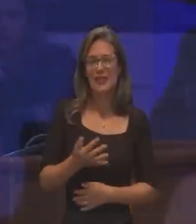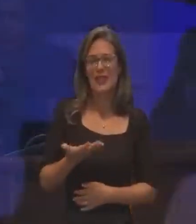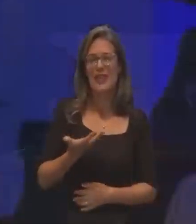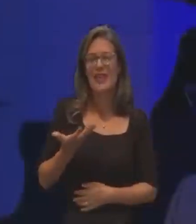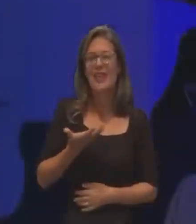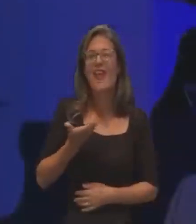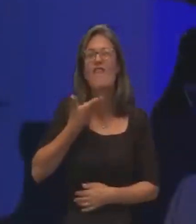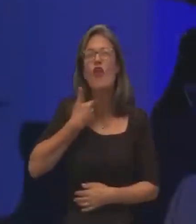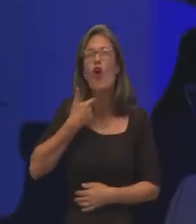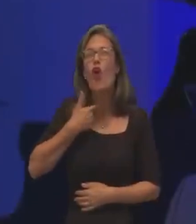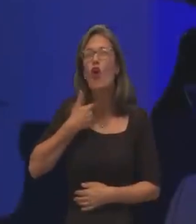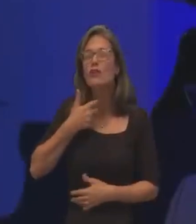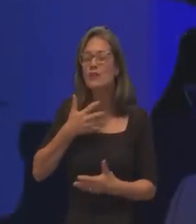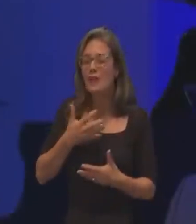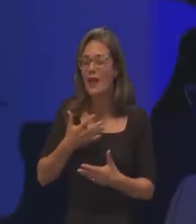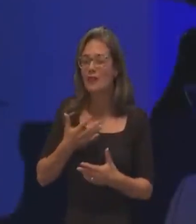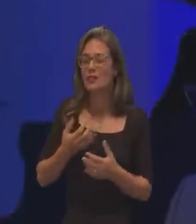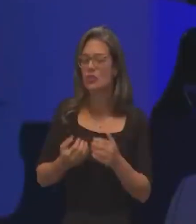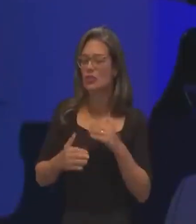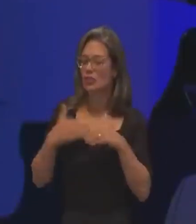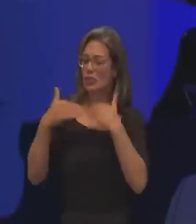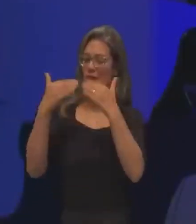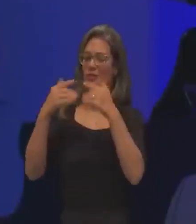mas não há espaço.